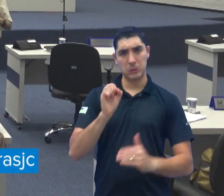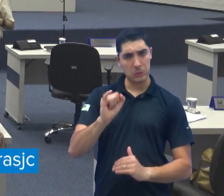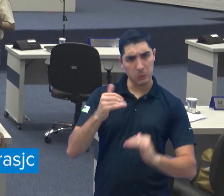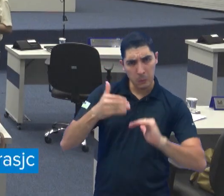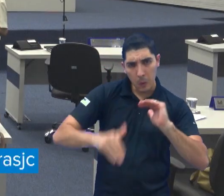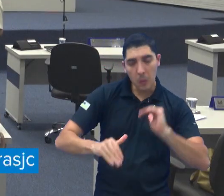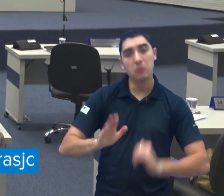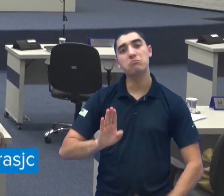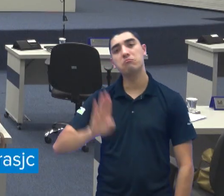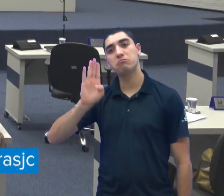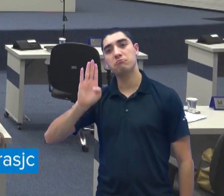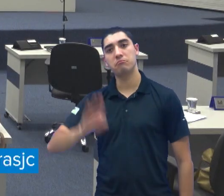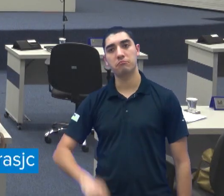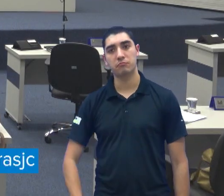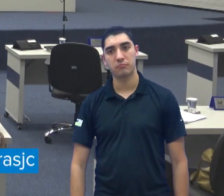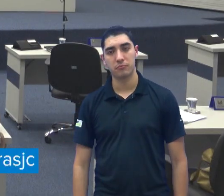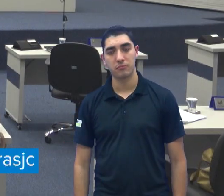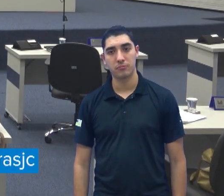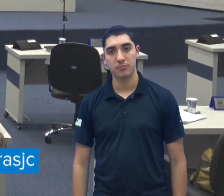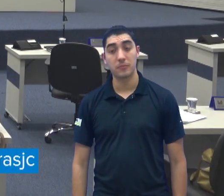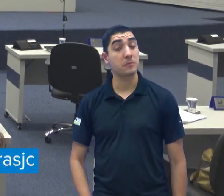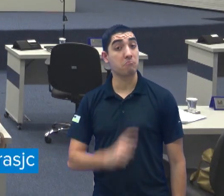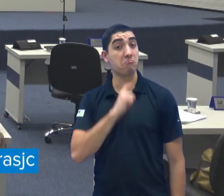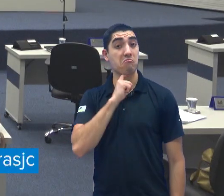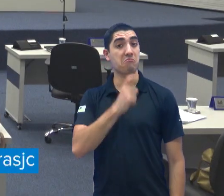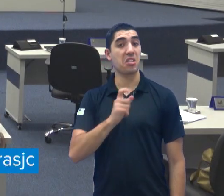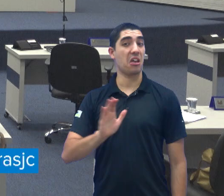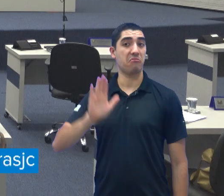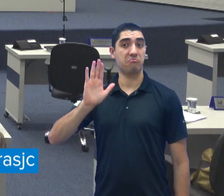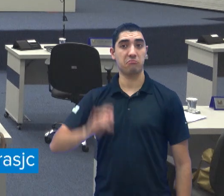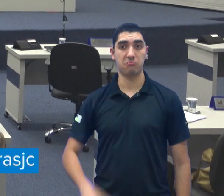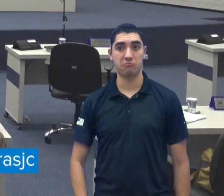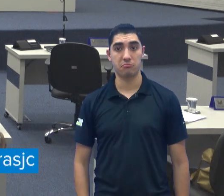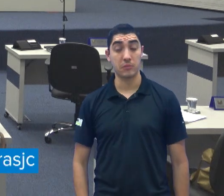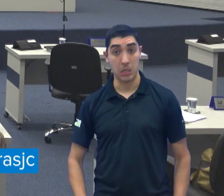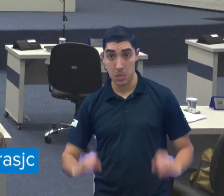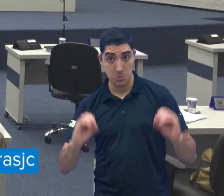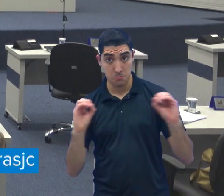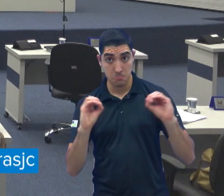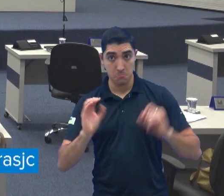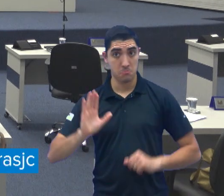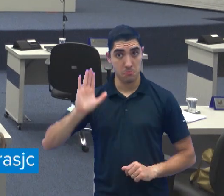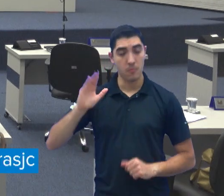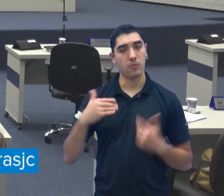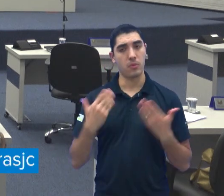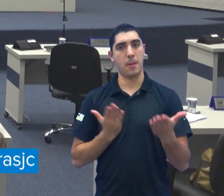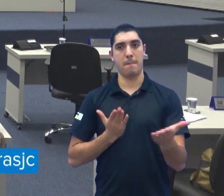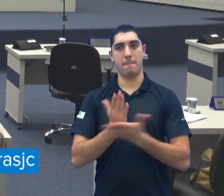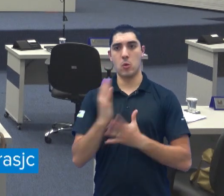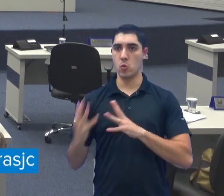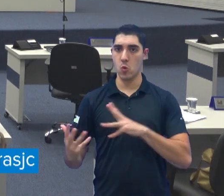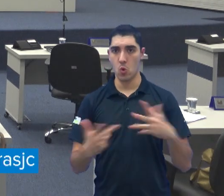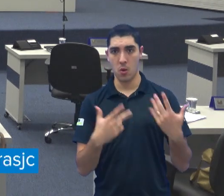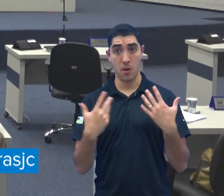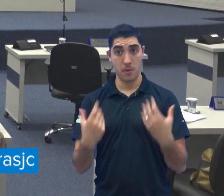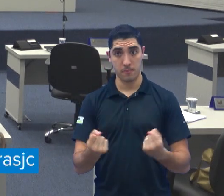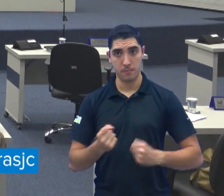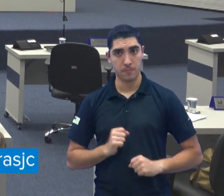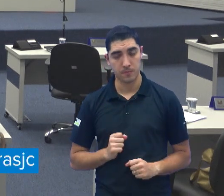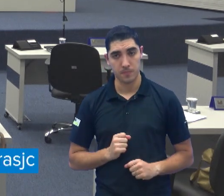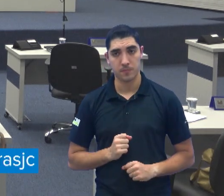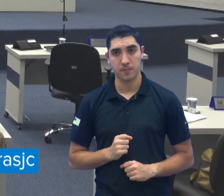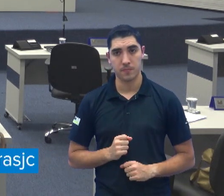como estão, os contrários se manifestem. Nenhum voto contrário. Se nenhum voto contrário, está aprovado por unanimidade.